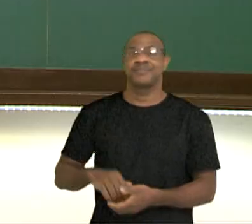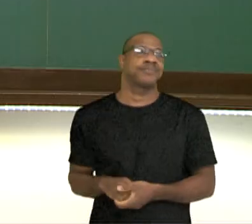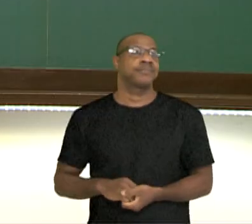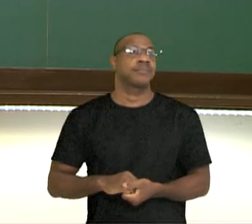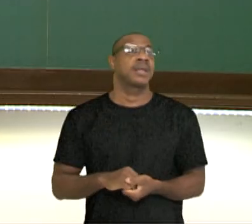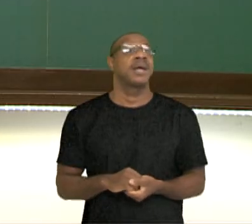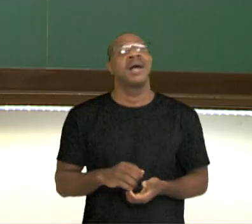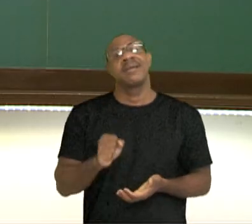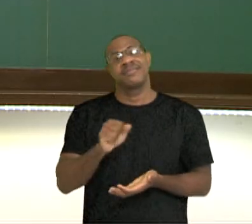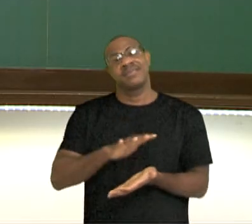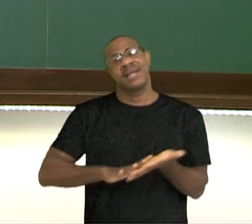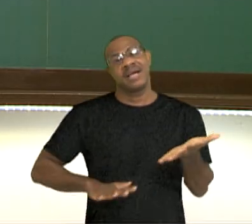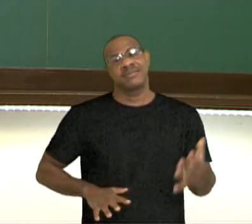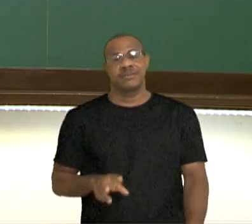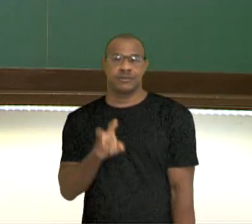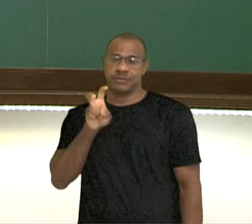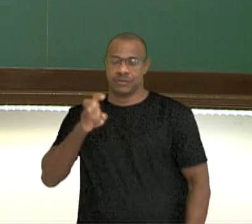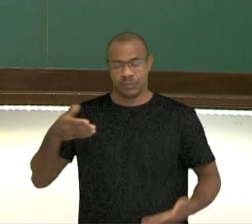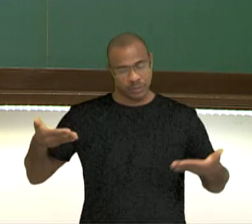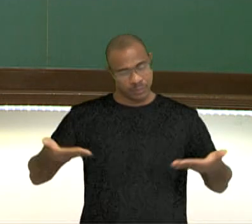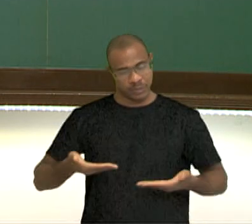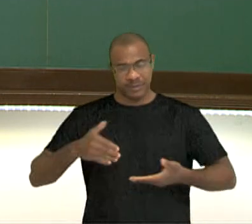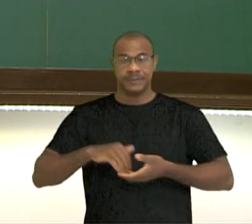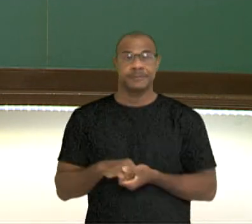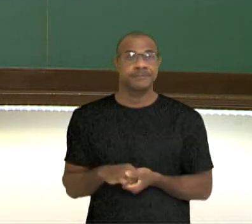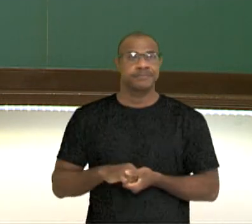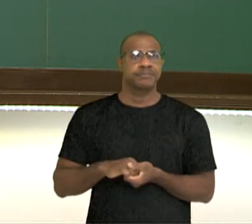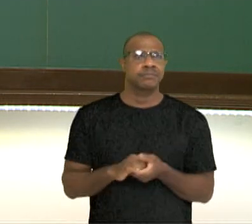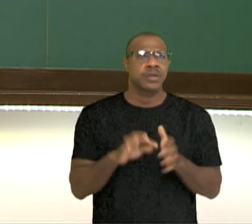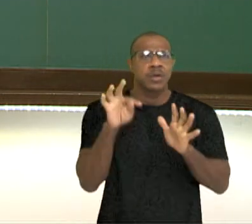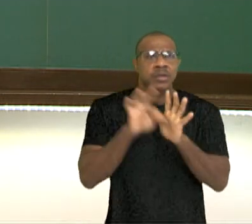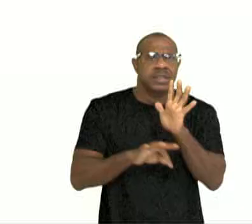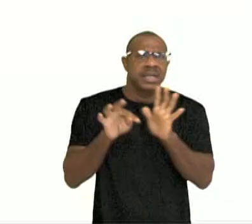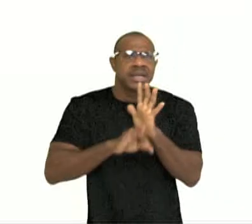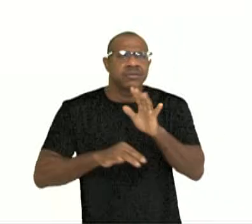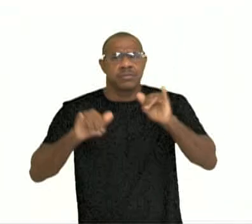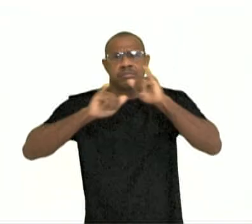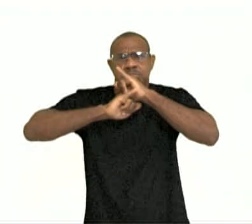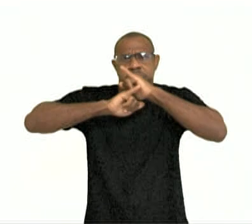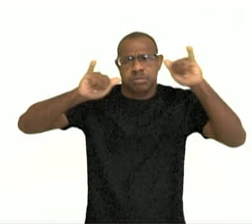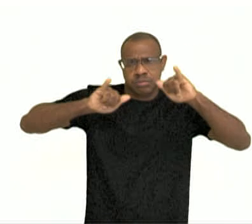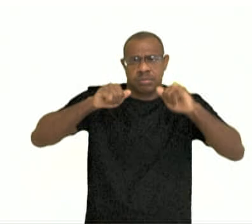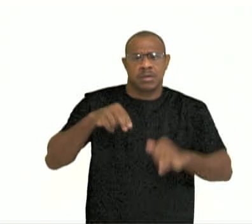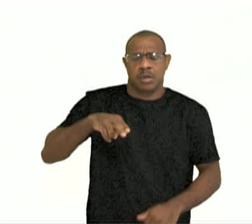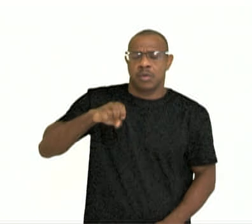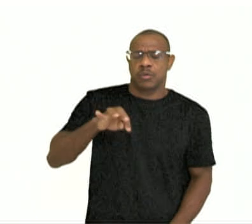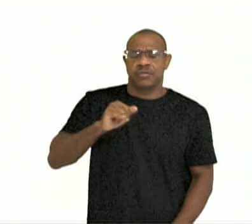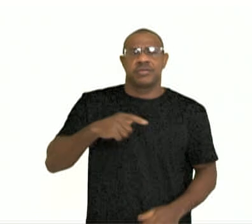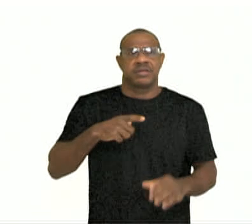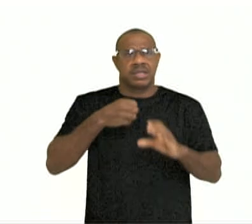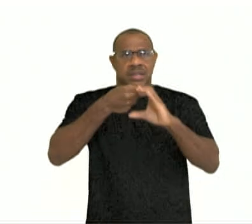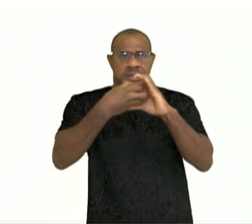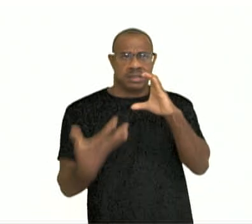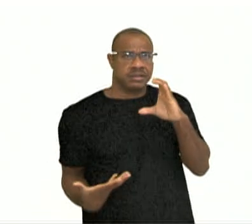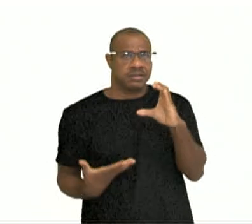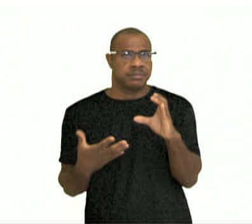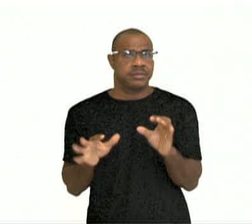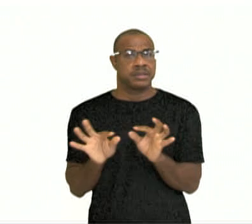Atividade 5, claro. O texto notícia apresenta características